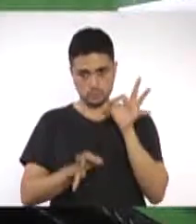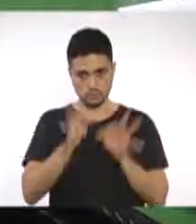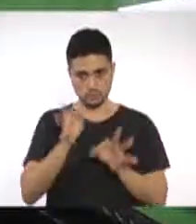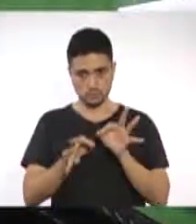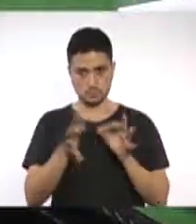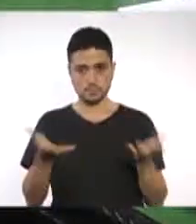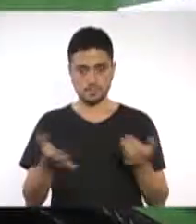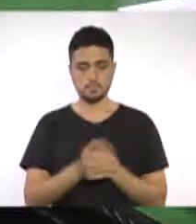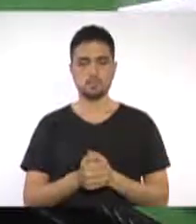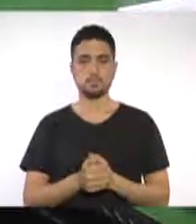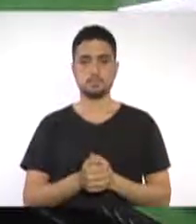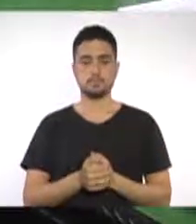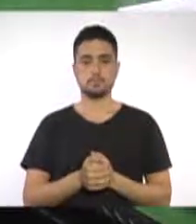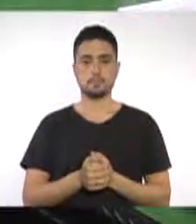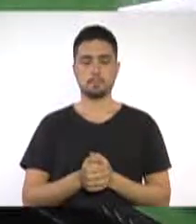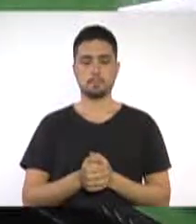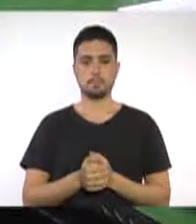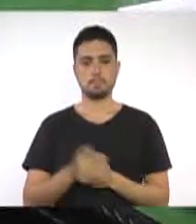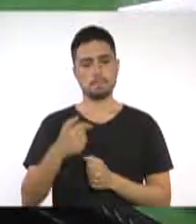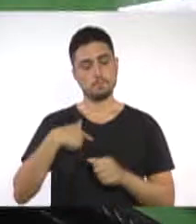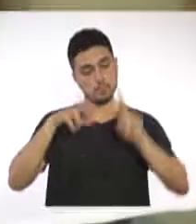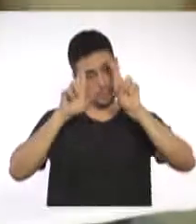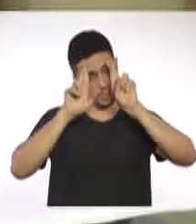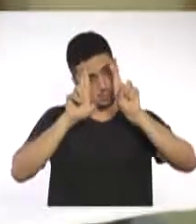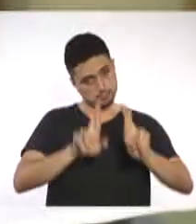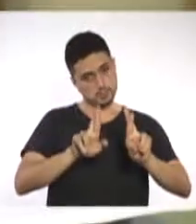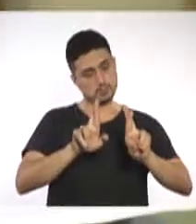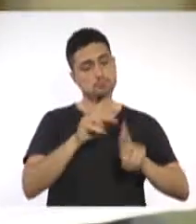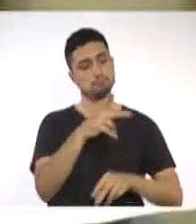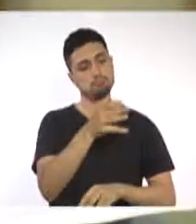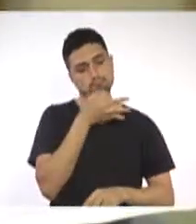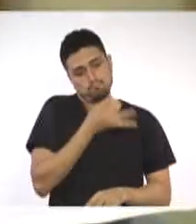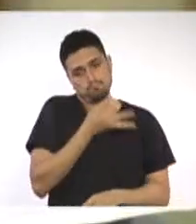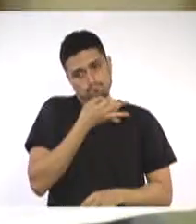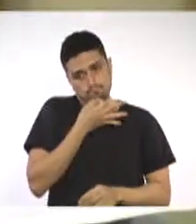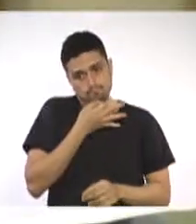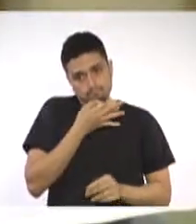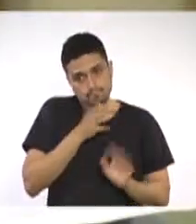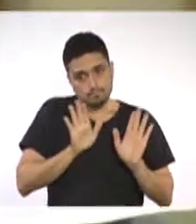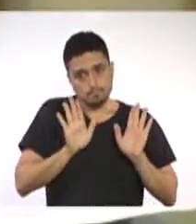E respeito o seu ponto de vista. Mas,